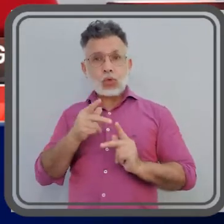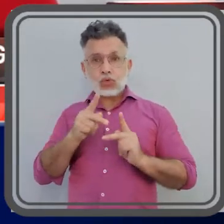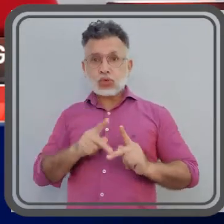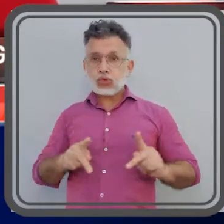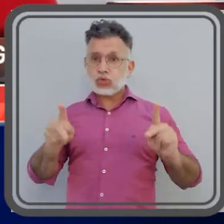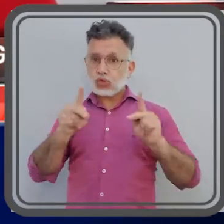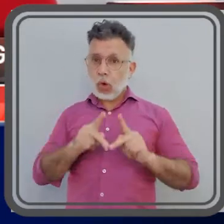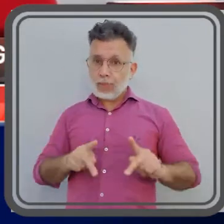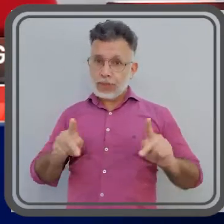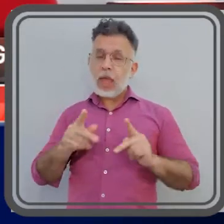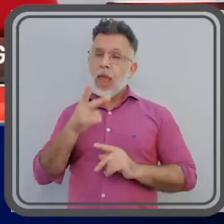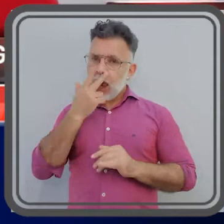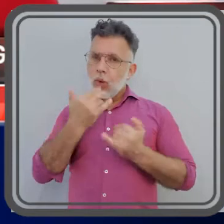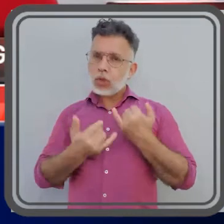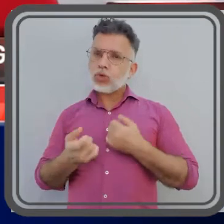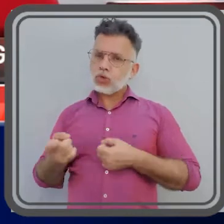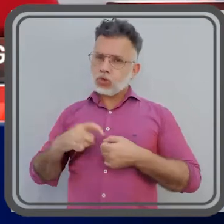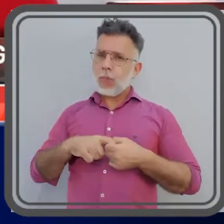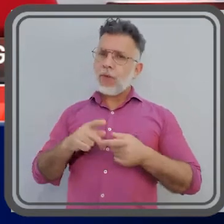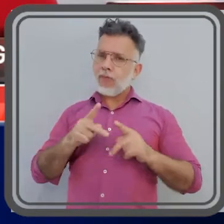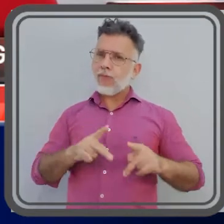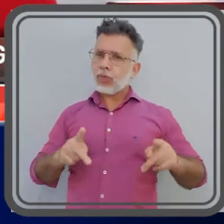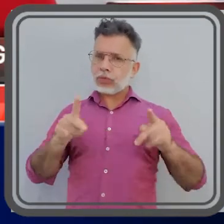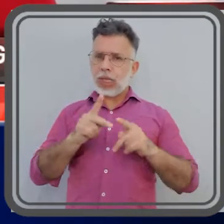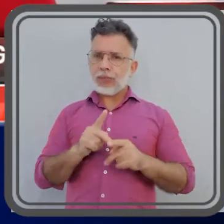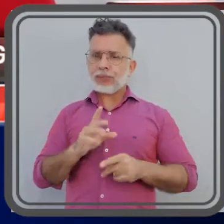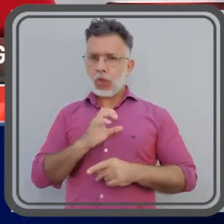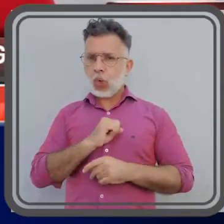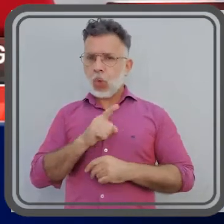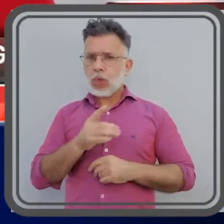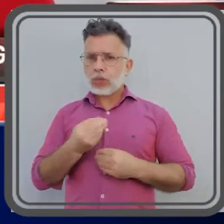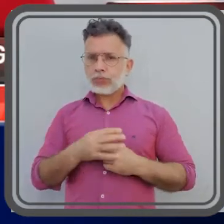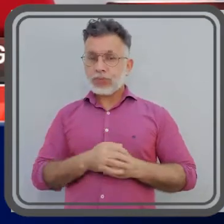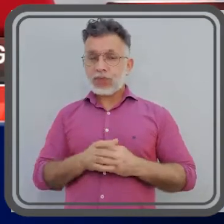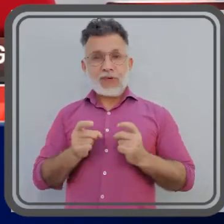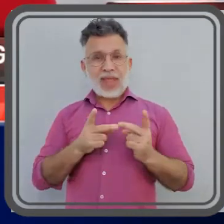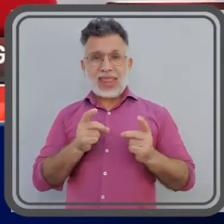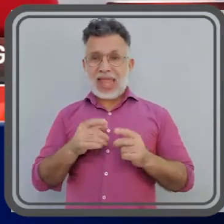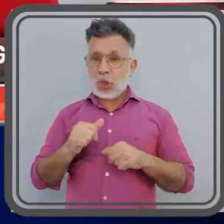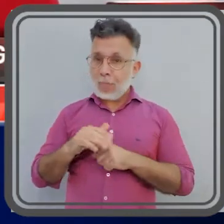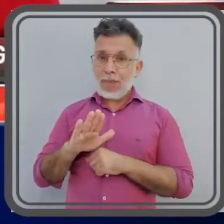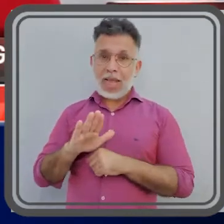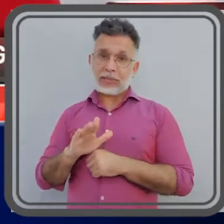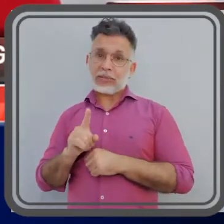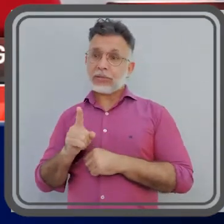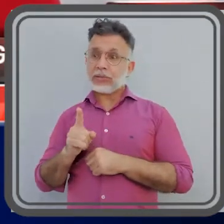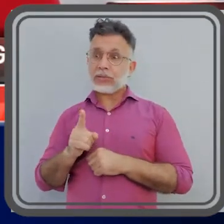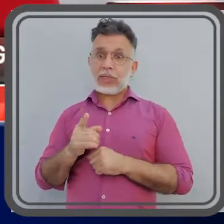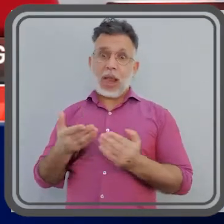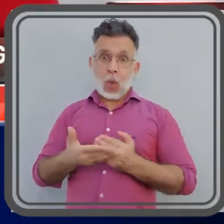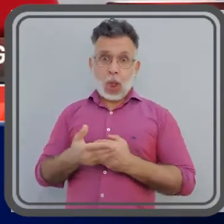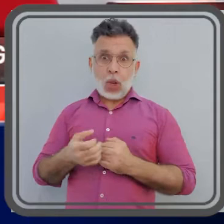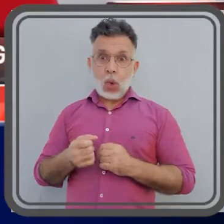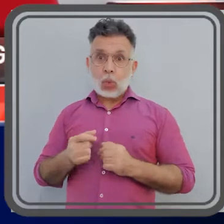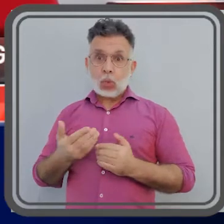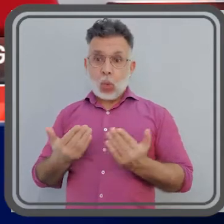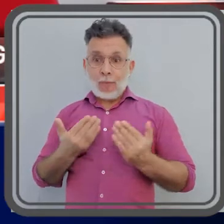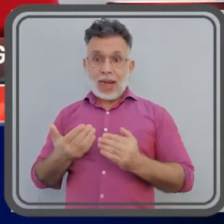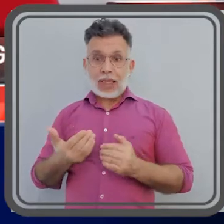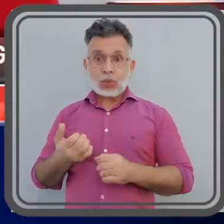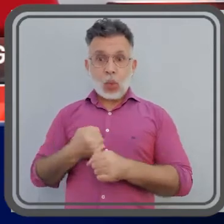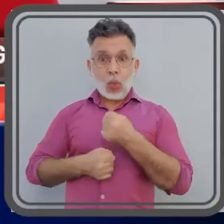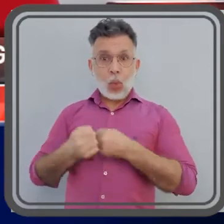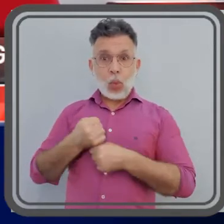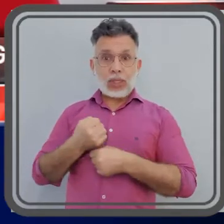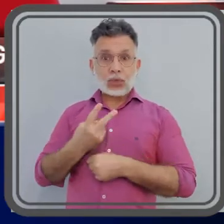acho que os shoppings vão retomar, já tem vários shoppings que já estão vendendo mais do que vendiam em 2019, por incrível que pareça, e as cotações estão